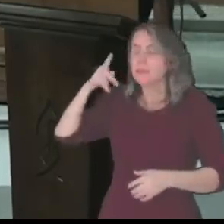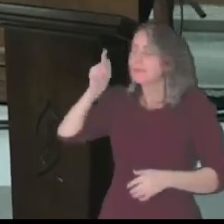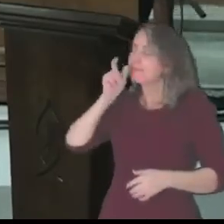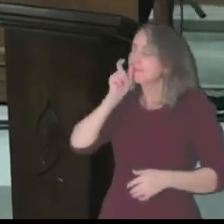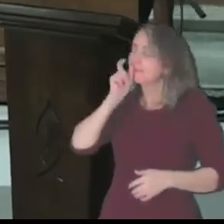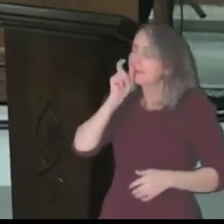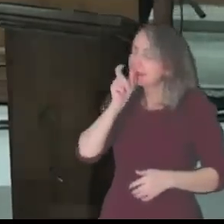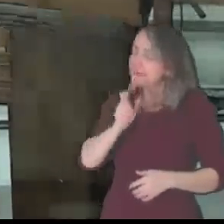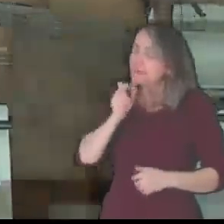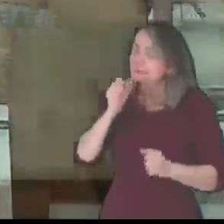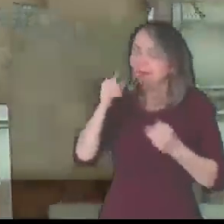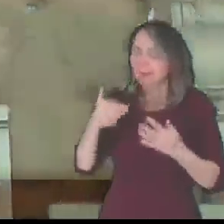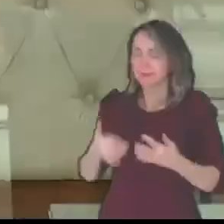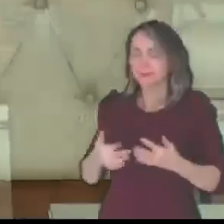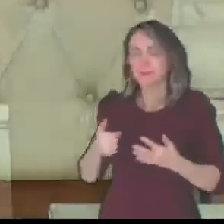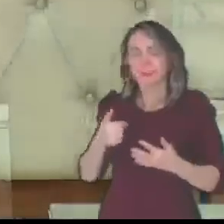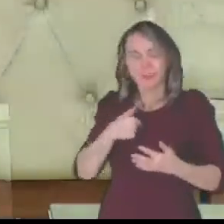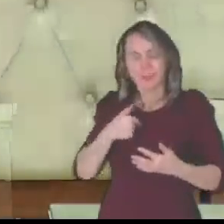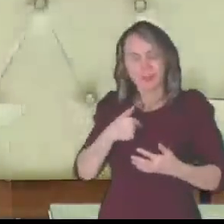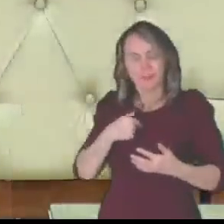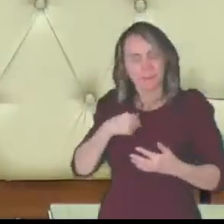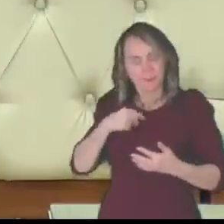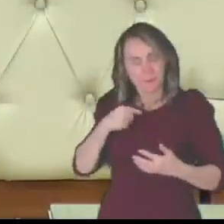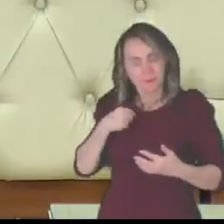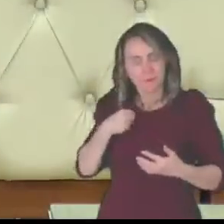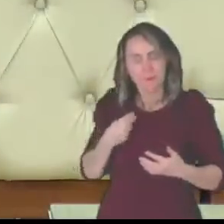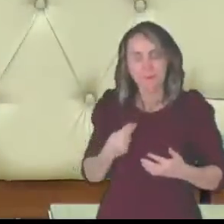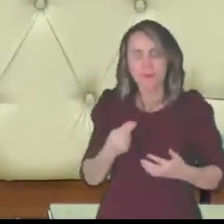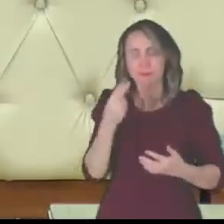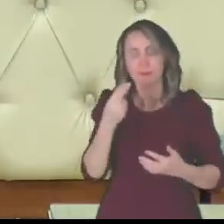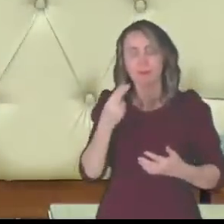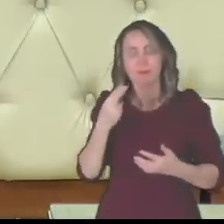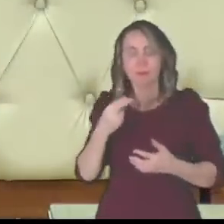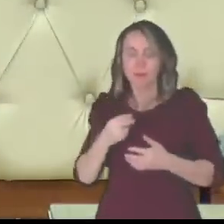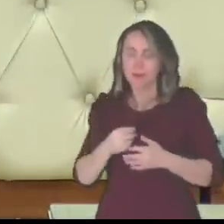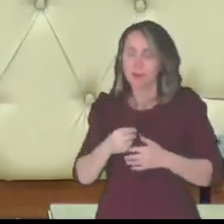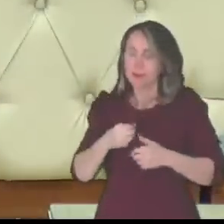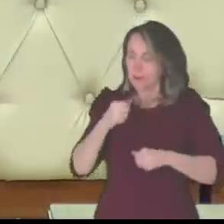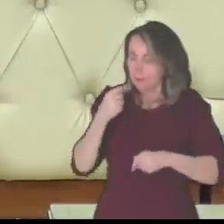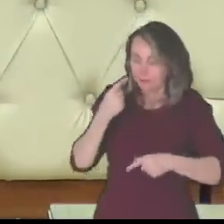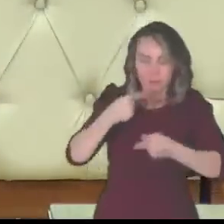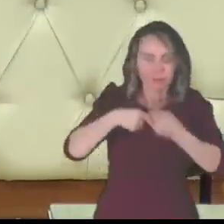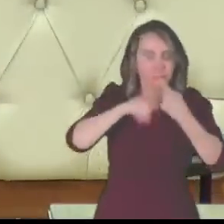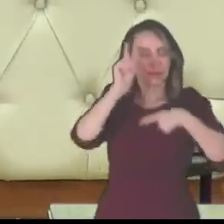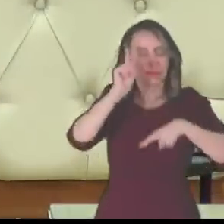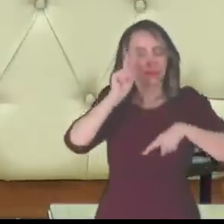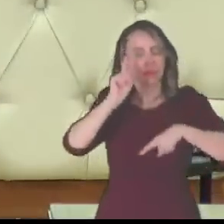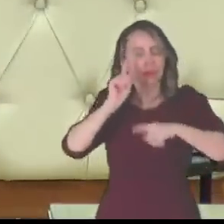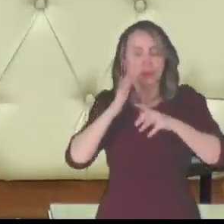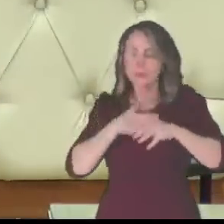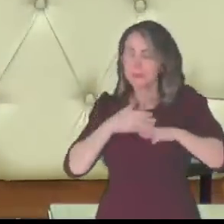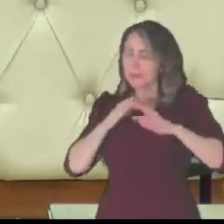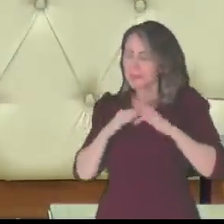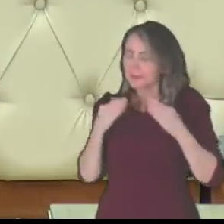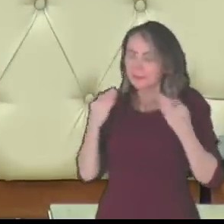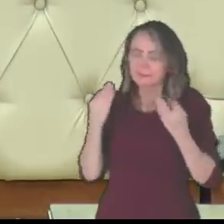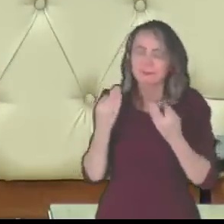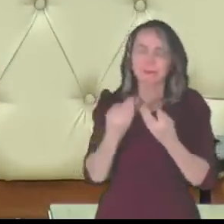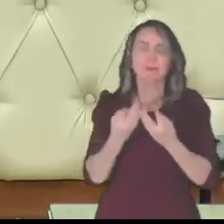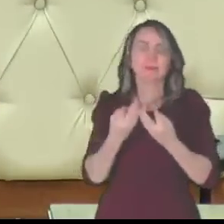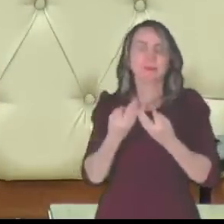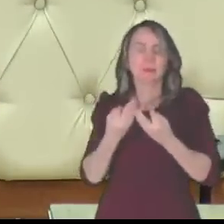Florescer a minha casa vai Florescer a minha congregação vai Florescer a minha família vai Florescer